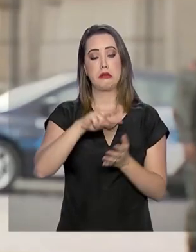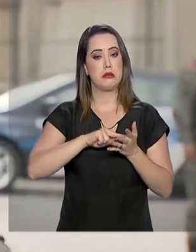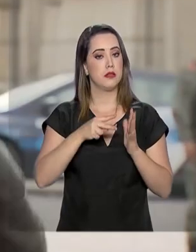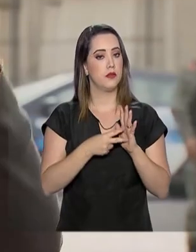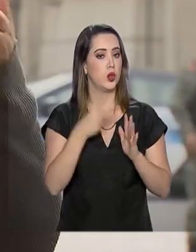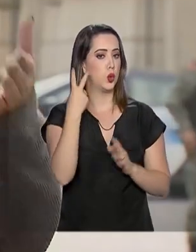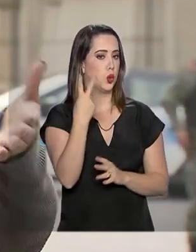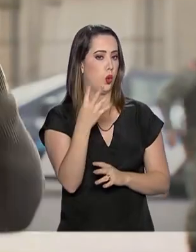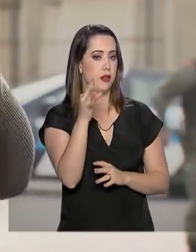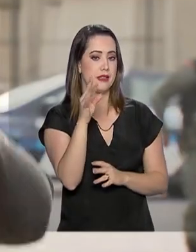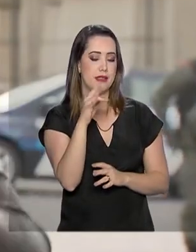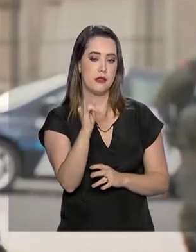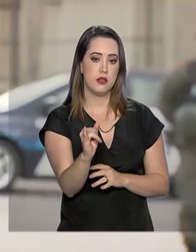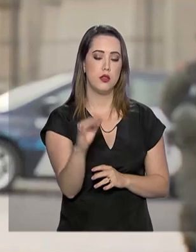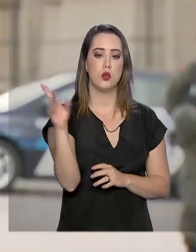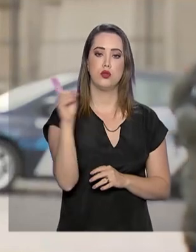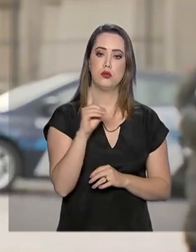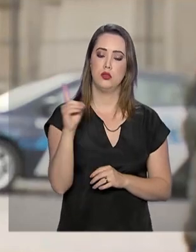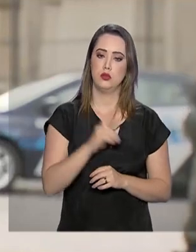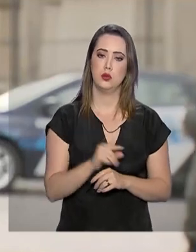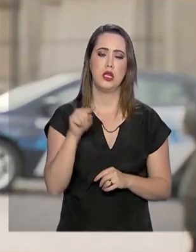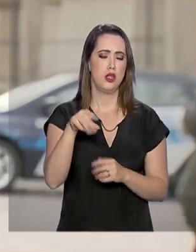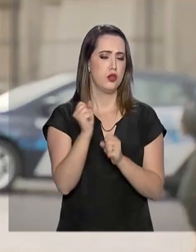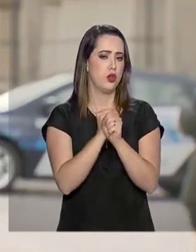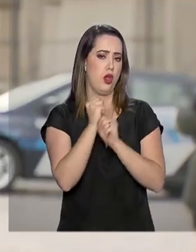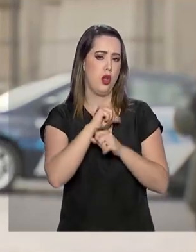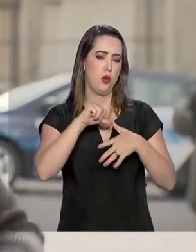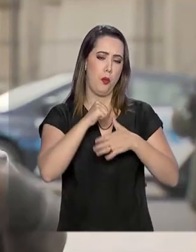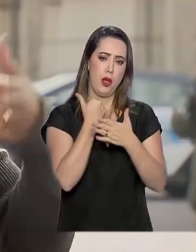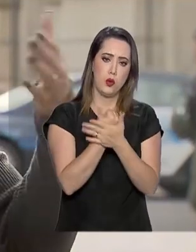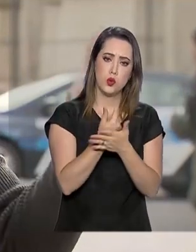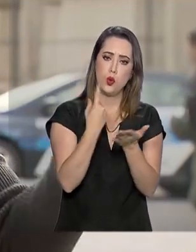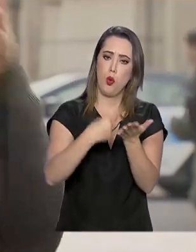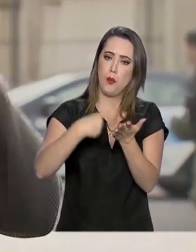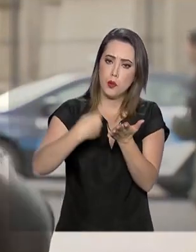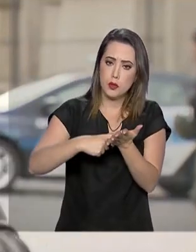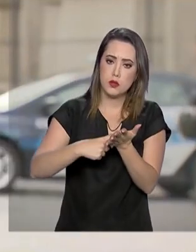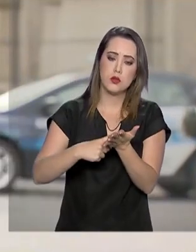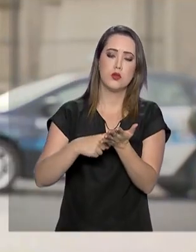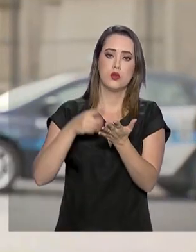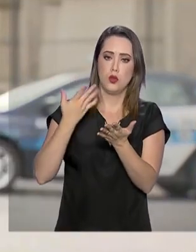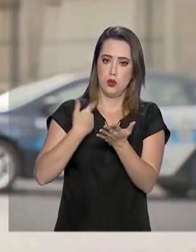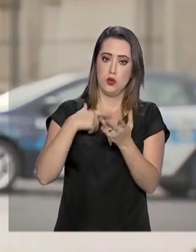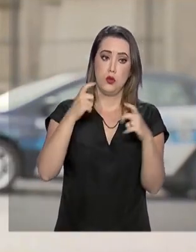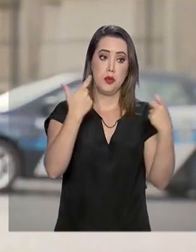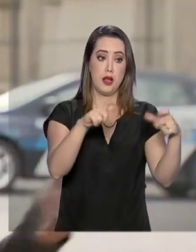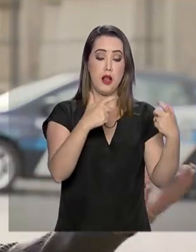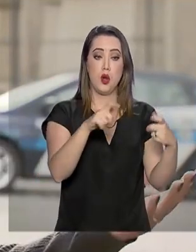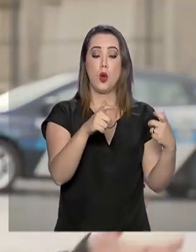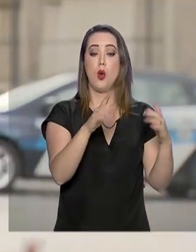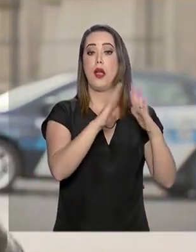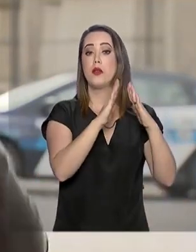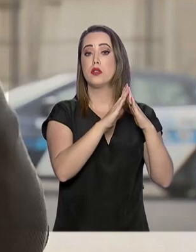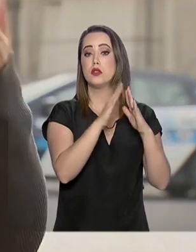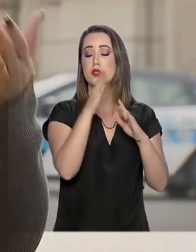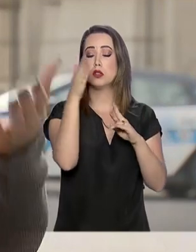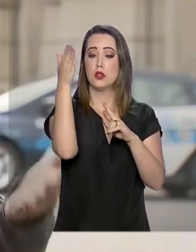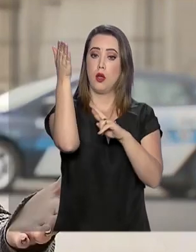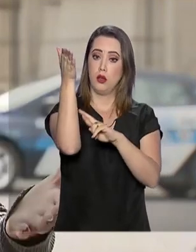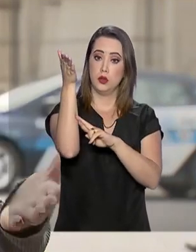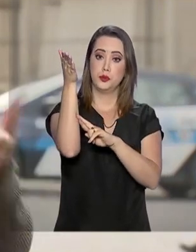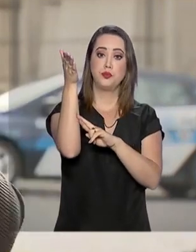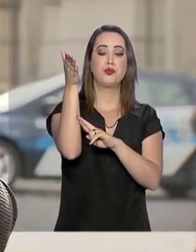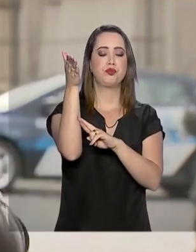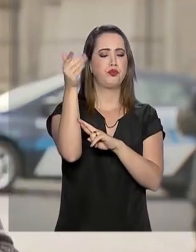Na cúpula deste ano, o Mercosul deve assinar um acordo para compartilhar consulados pelo mundo. Com isso, em cidades